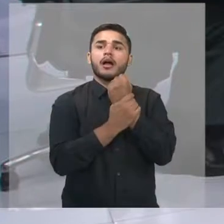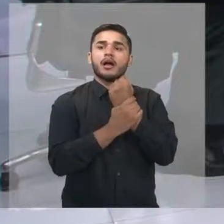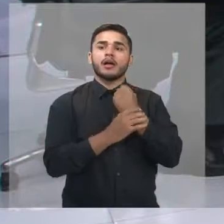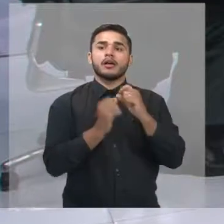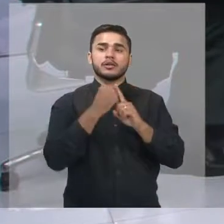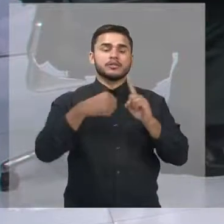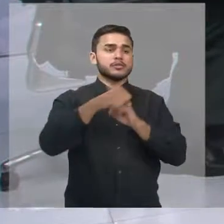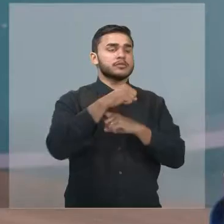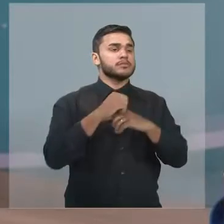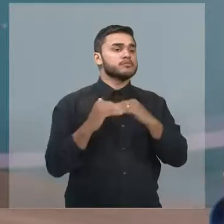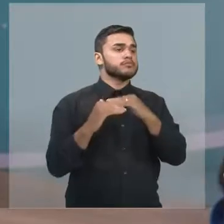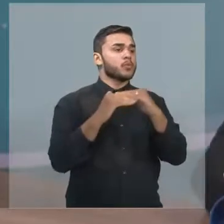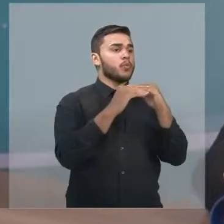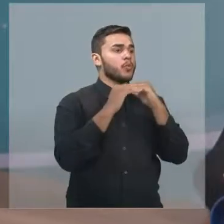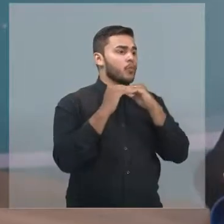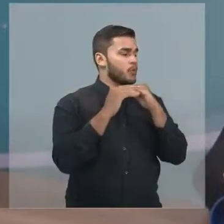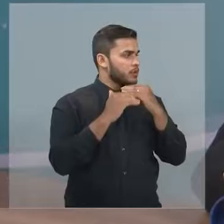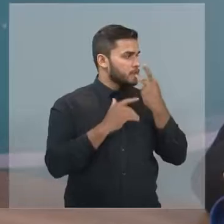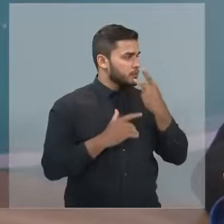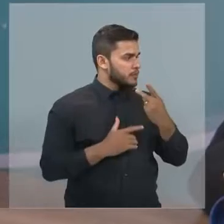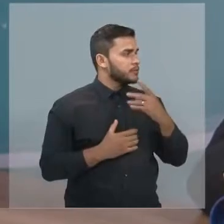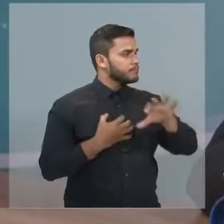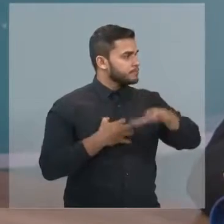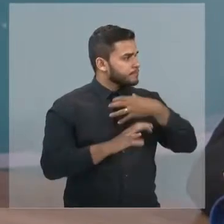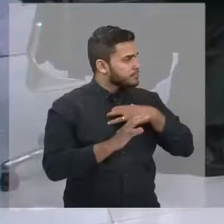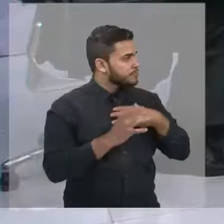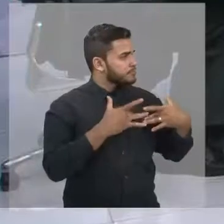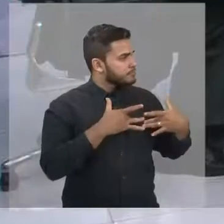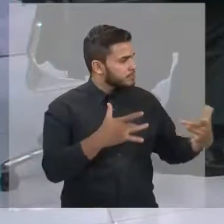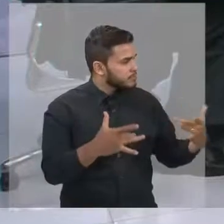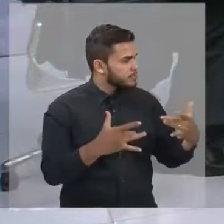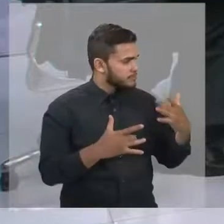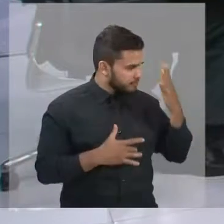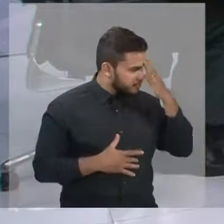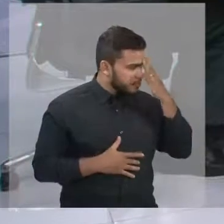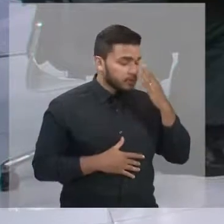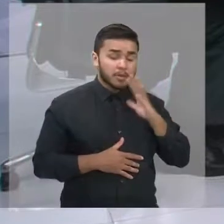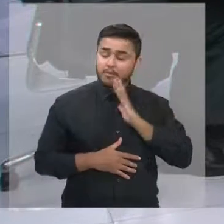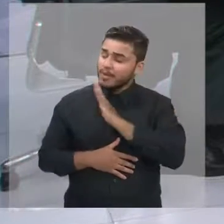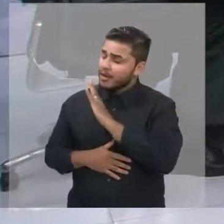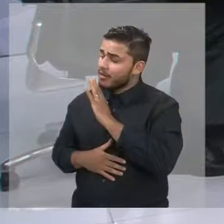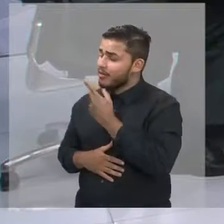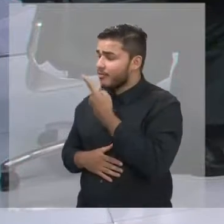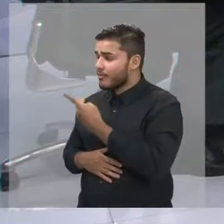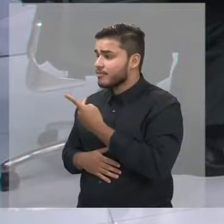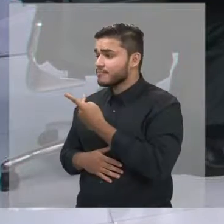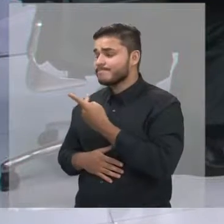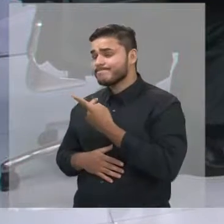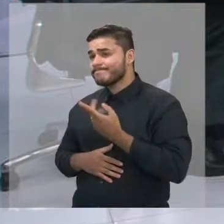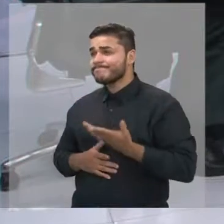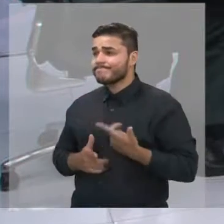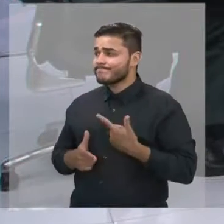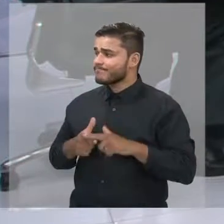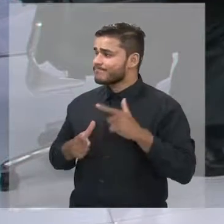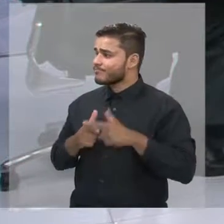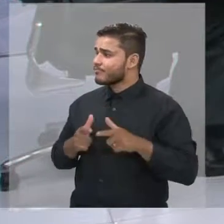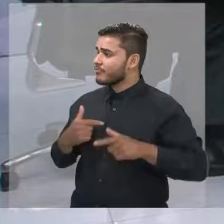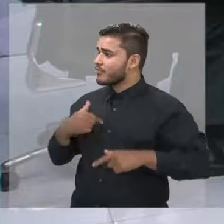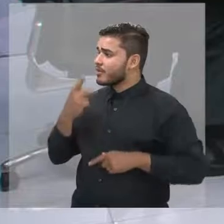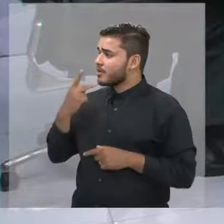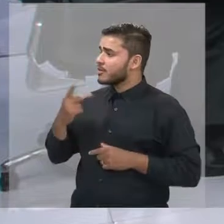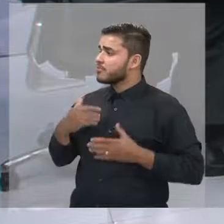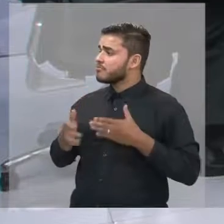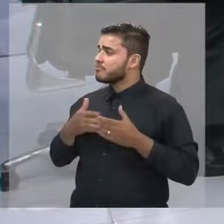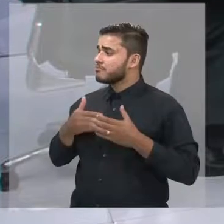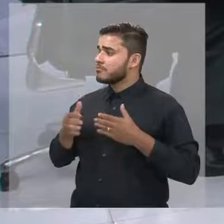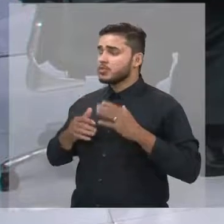criando uma base de harmonia para a sociedade. Mas nós destruímos os mores, aqueles valores havidos como sagrados. Aliás, e